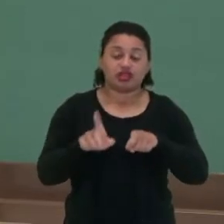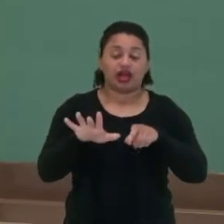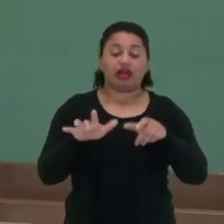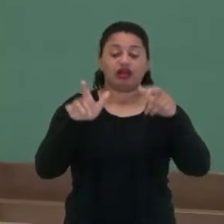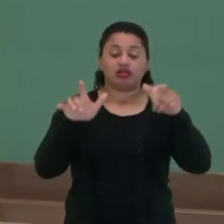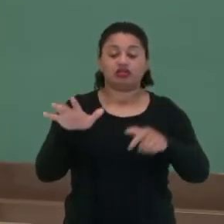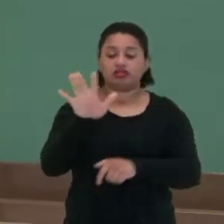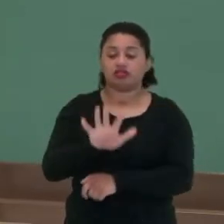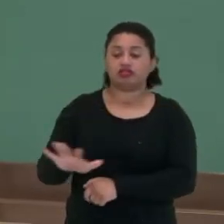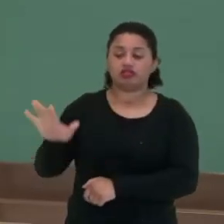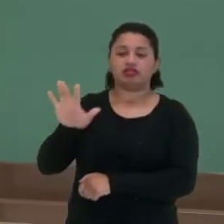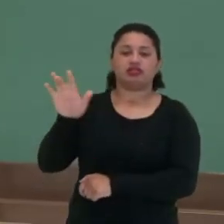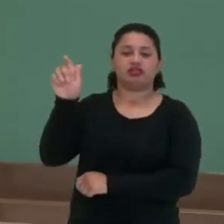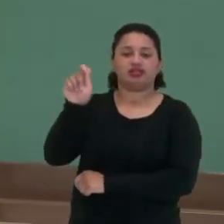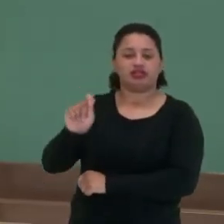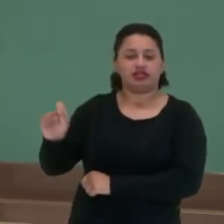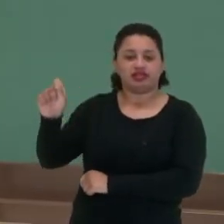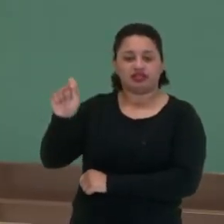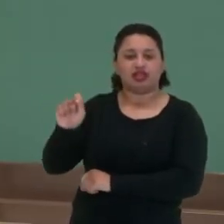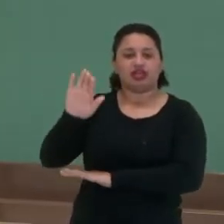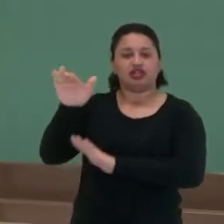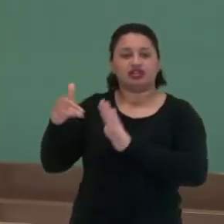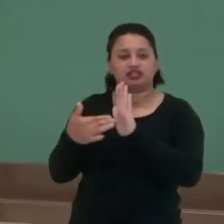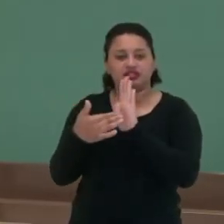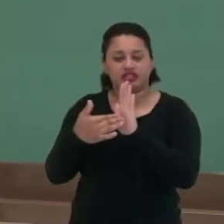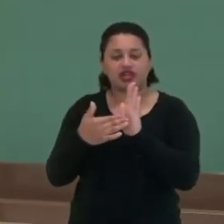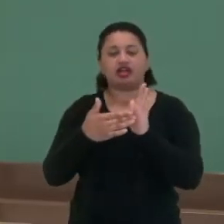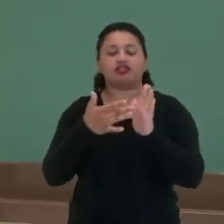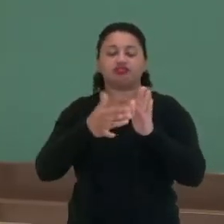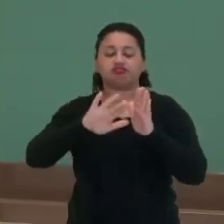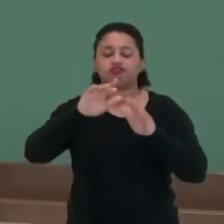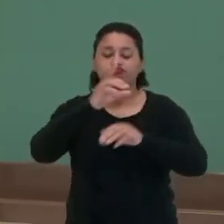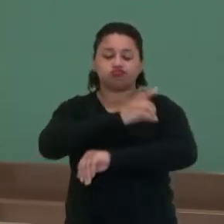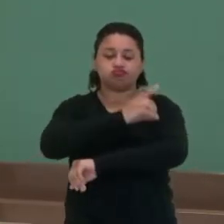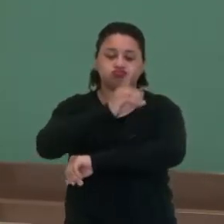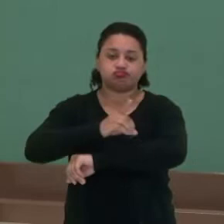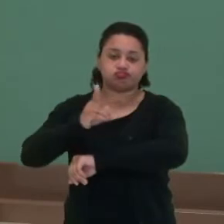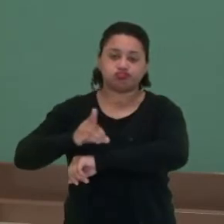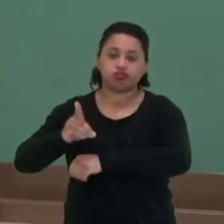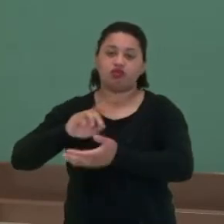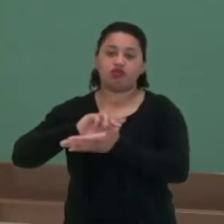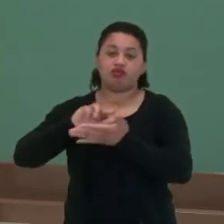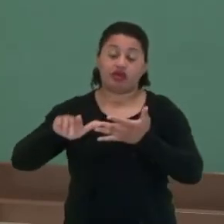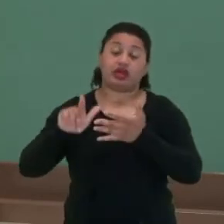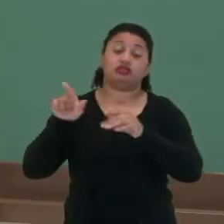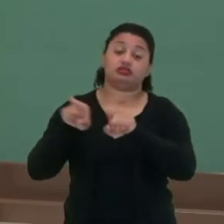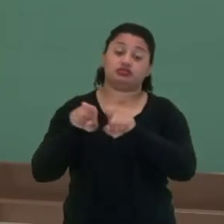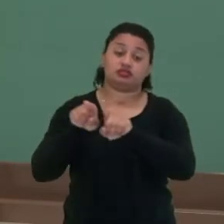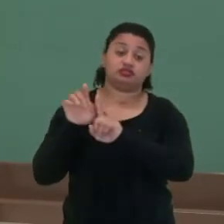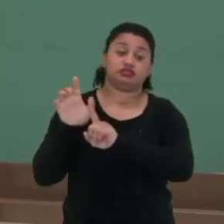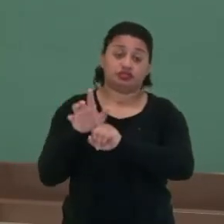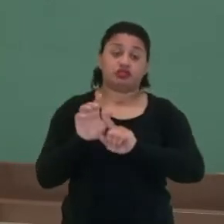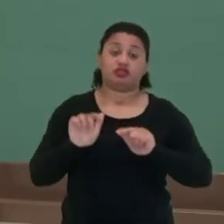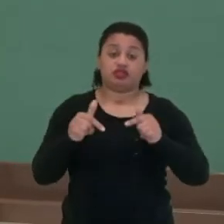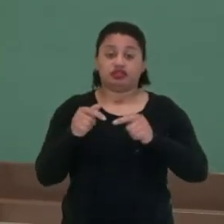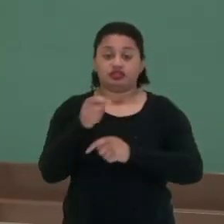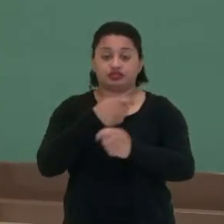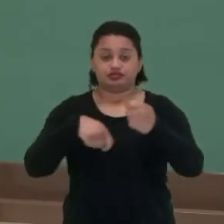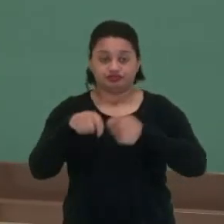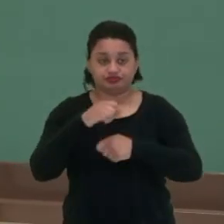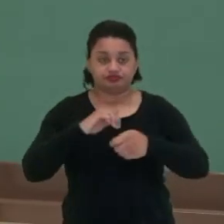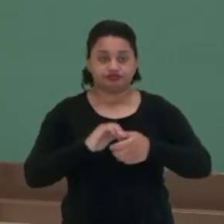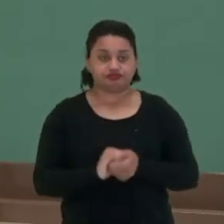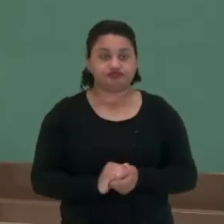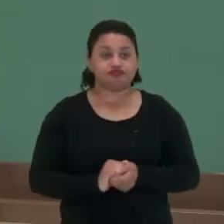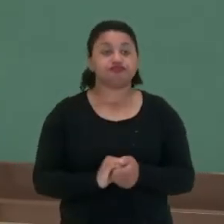toda a região do Oriente Médio é uma área coberta por vários desertos e isso também compromete algumas atividades econômicas. E a